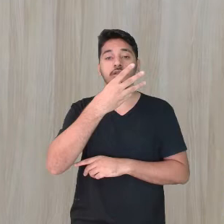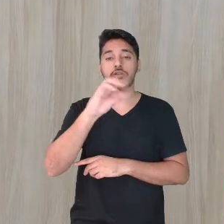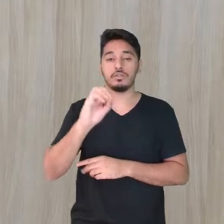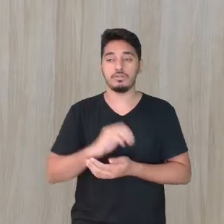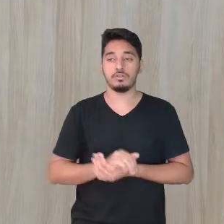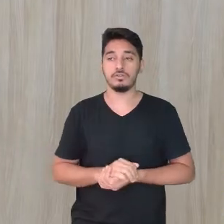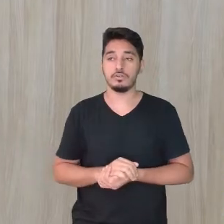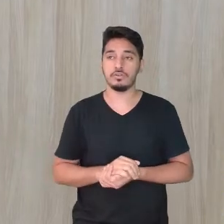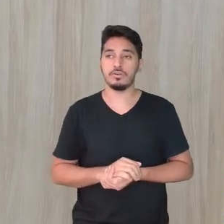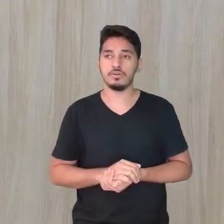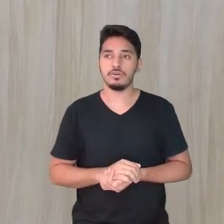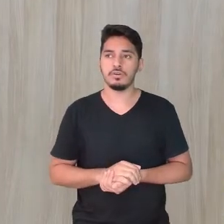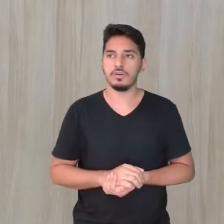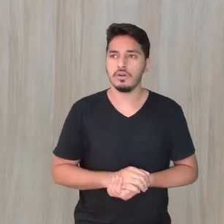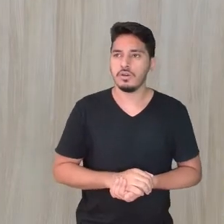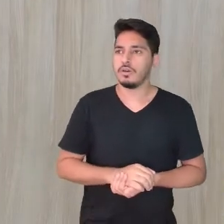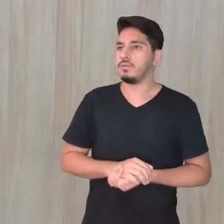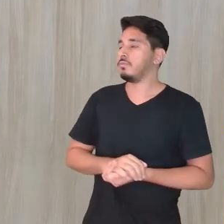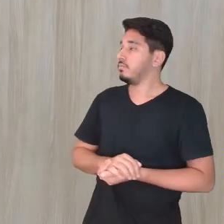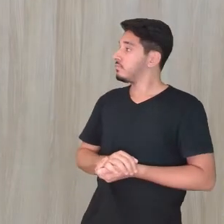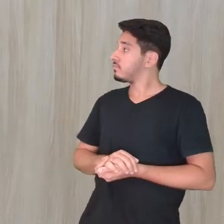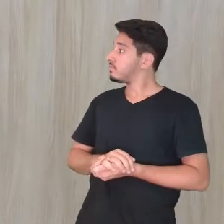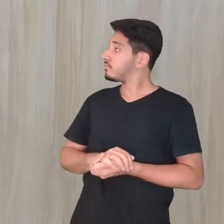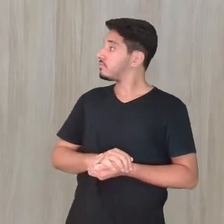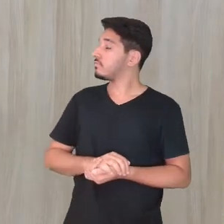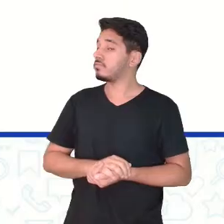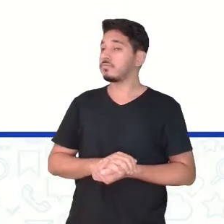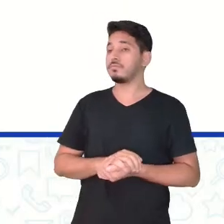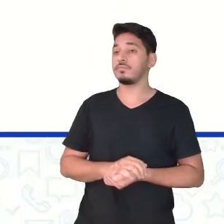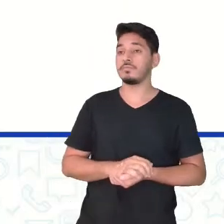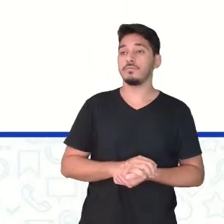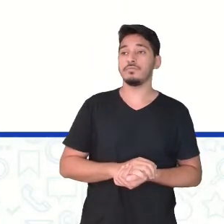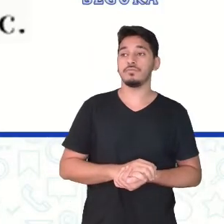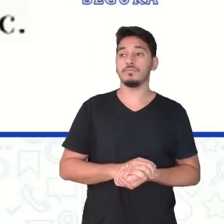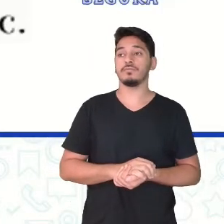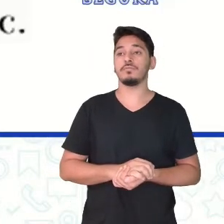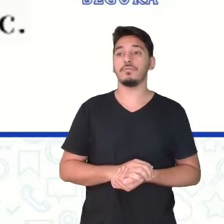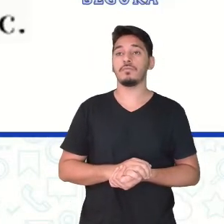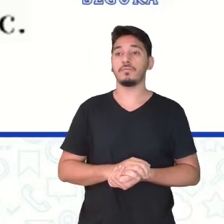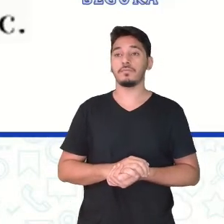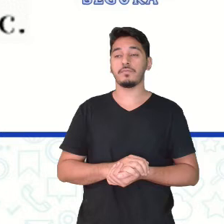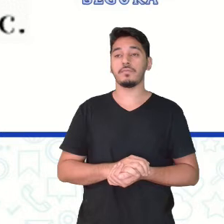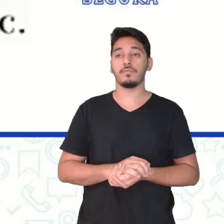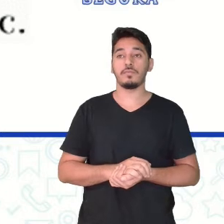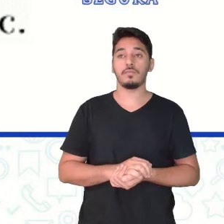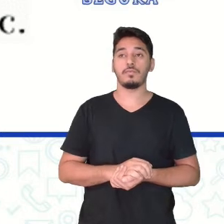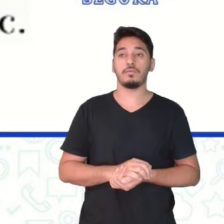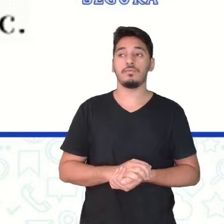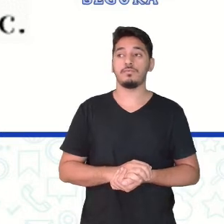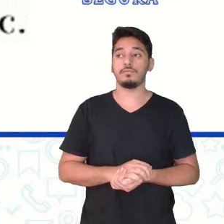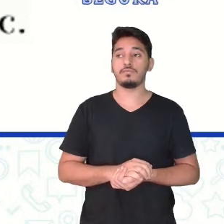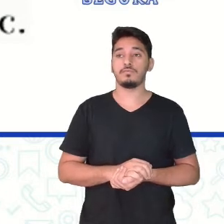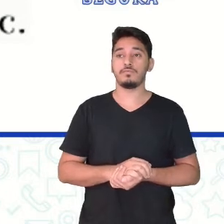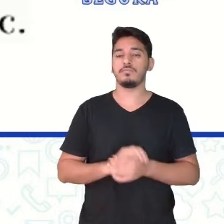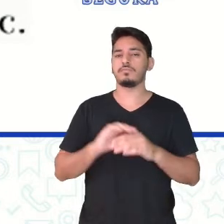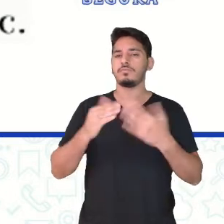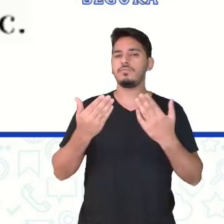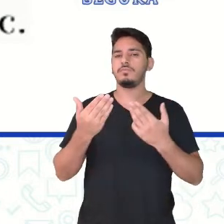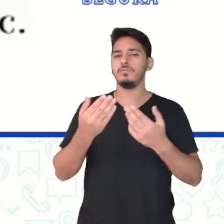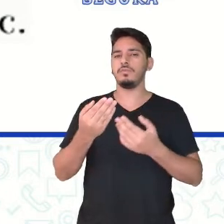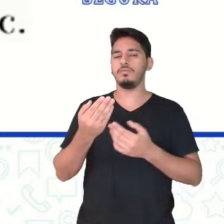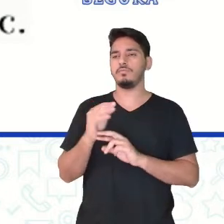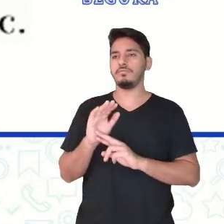questão, tá bom? Mas vamos ver outro exemplo aí. Então, 3n é o gabarito dessa daí, e a gente vai ver outro exemplo. Qual